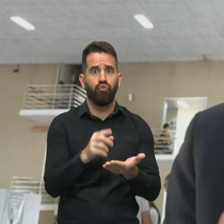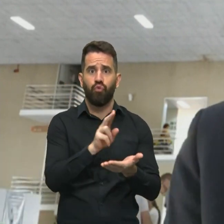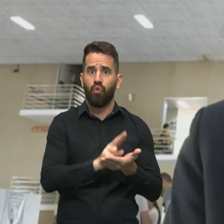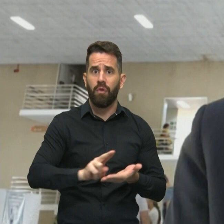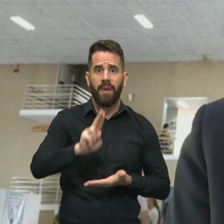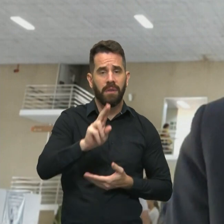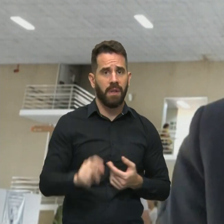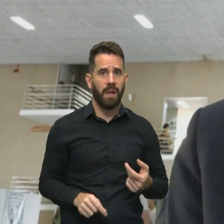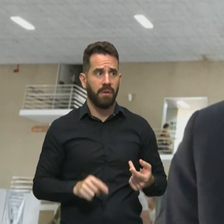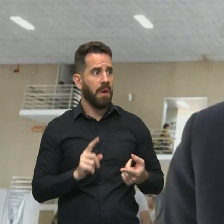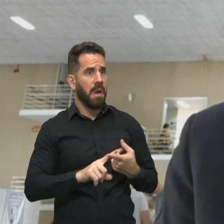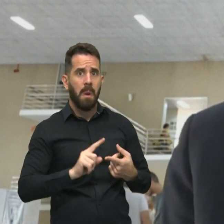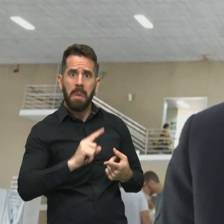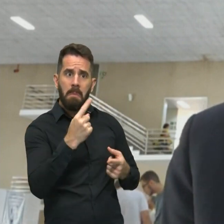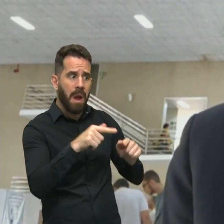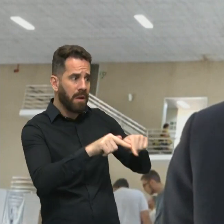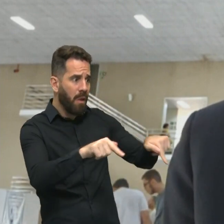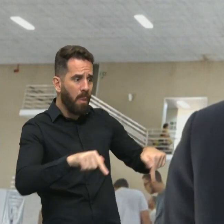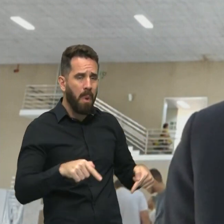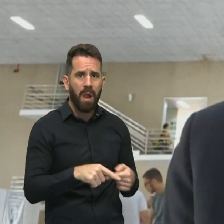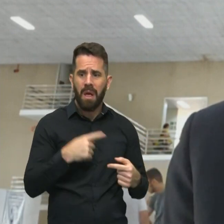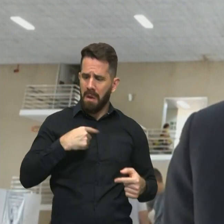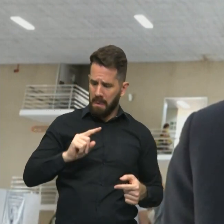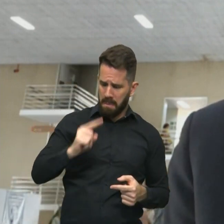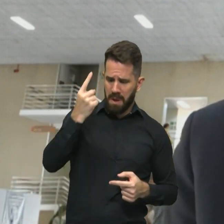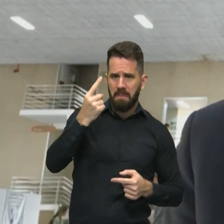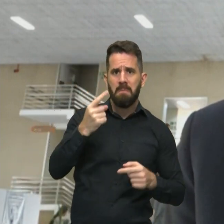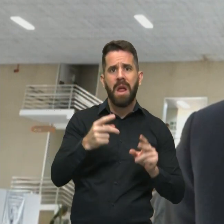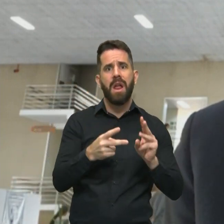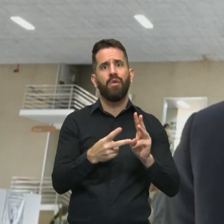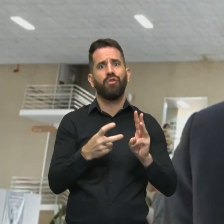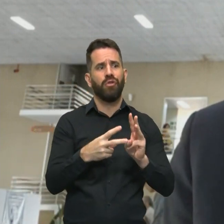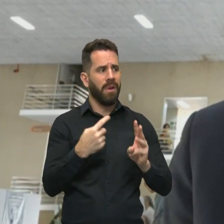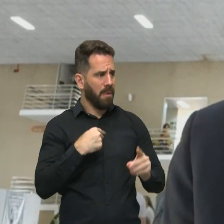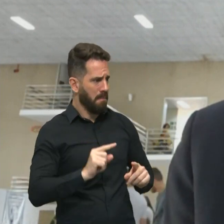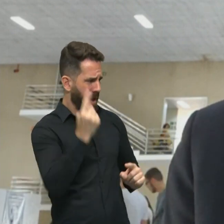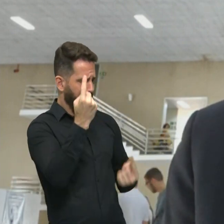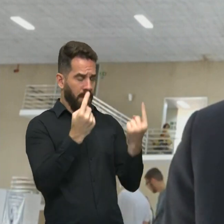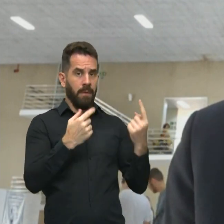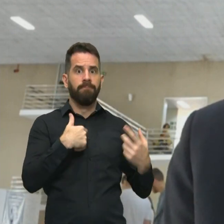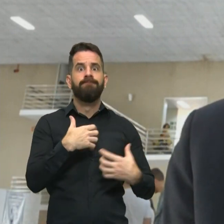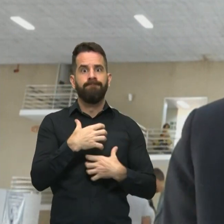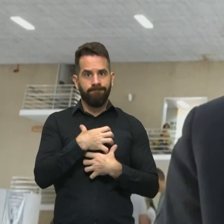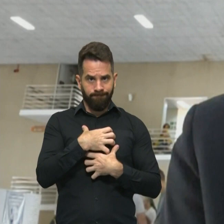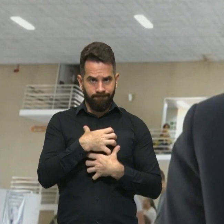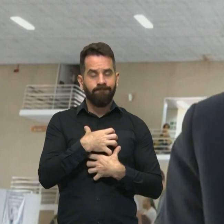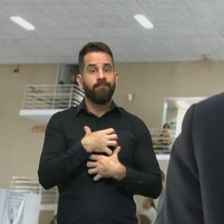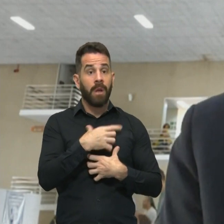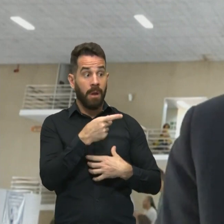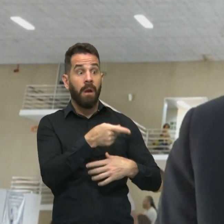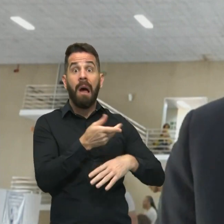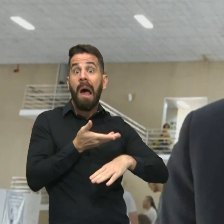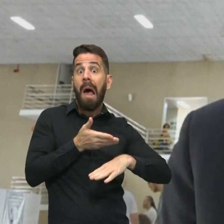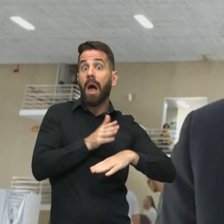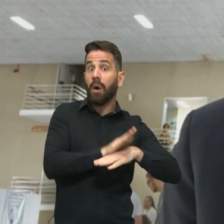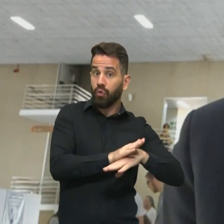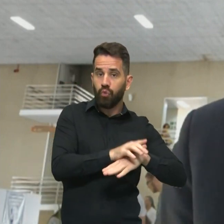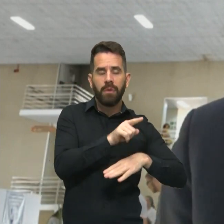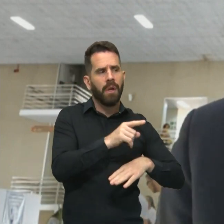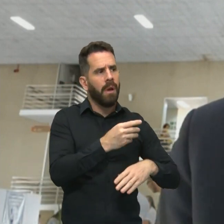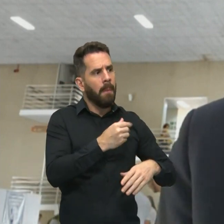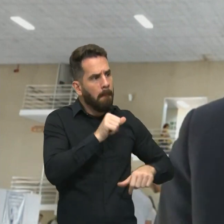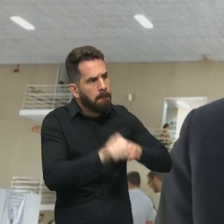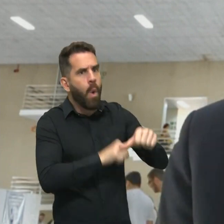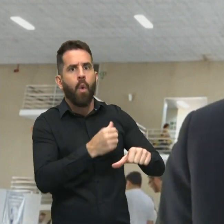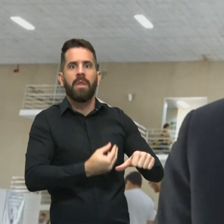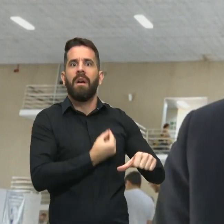da minha comunidade indígena aqui na universidade. E isso tem um papel social extraordinário, porque muda não apenas a vida desse estudante que está aqui na universidade,